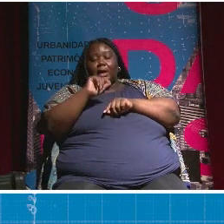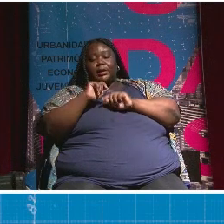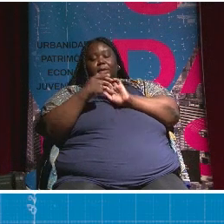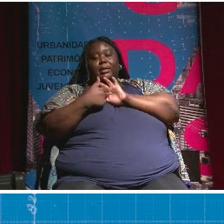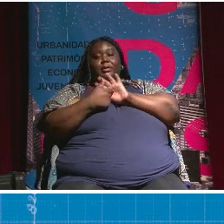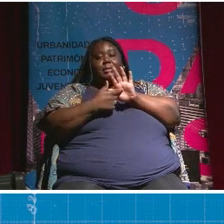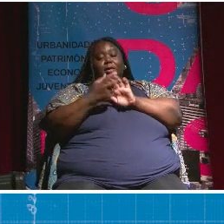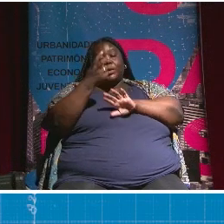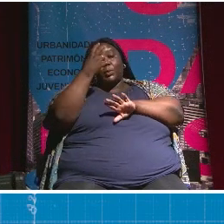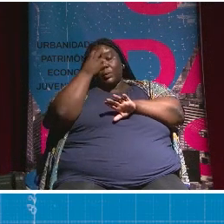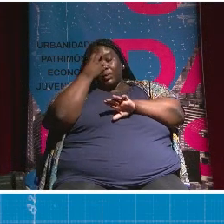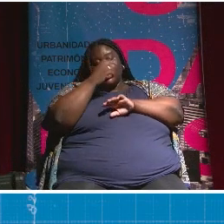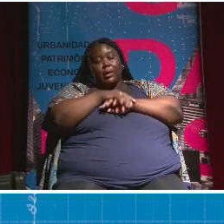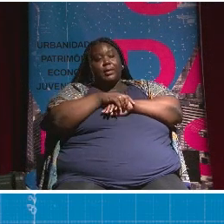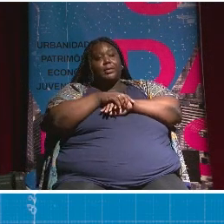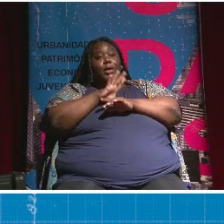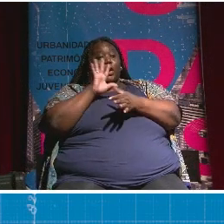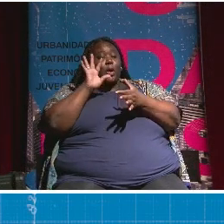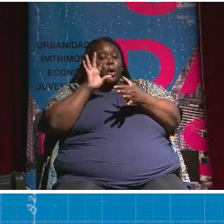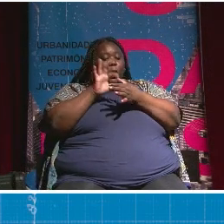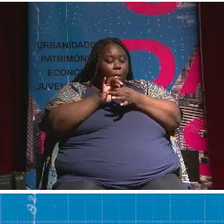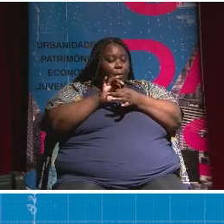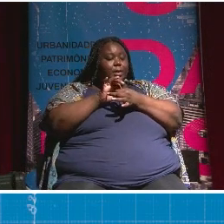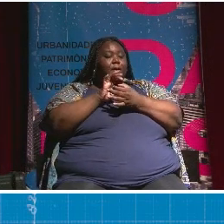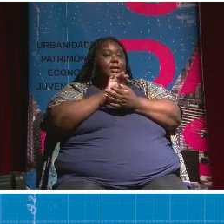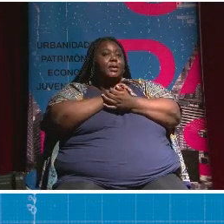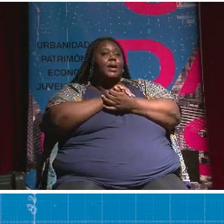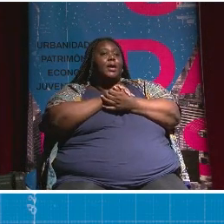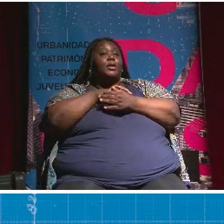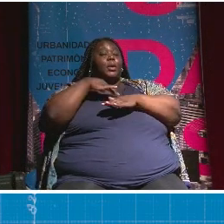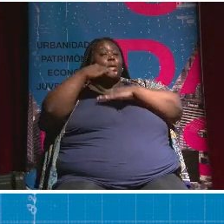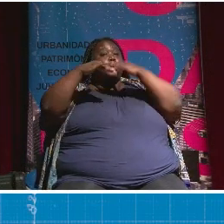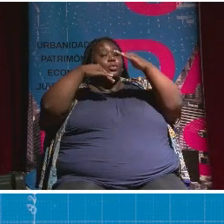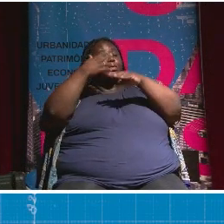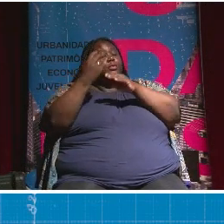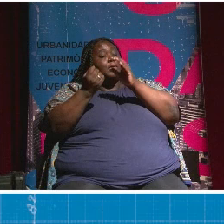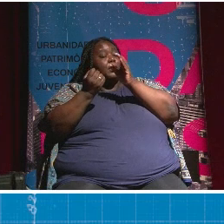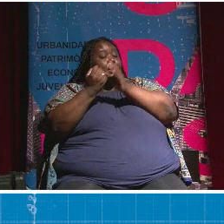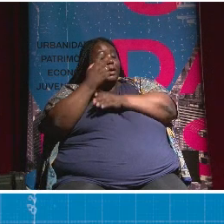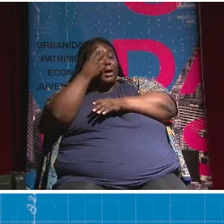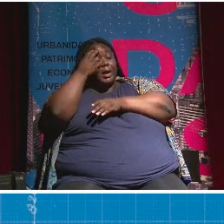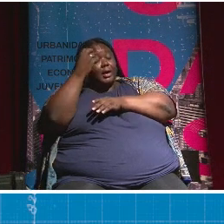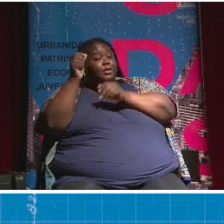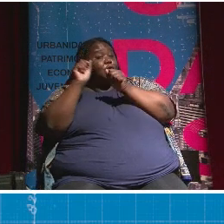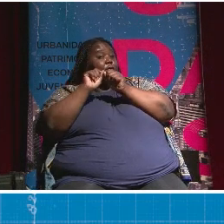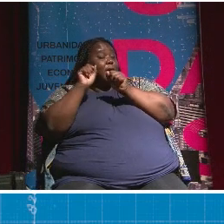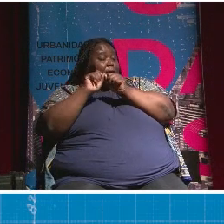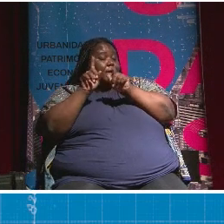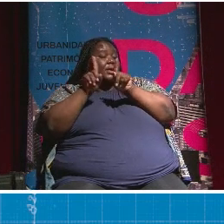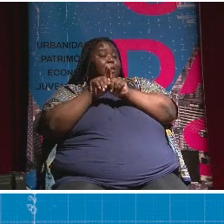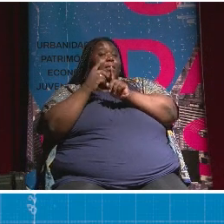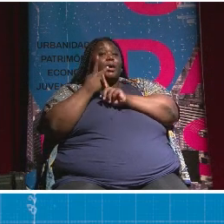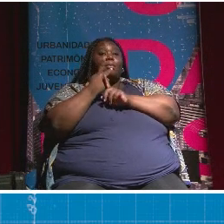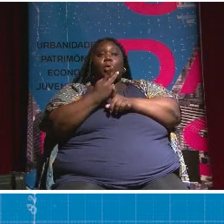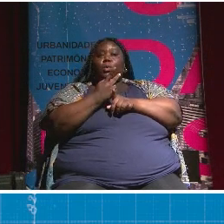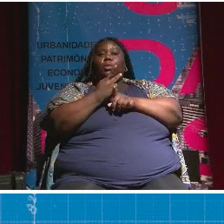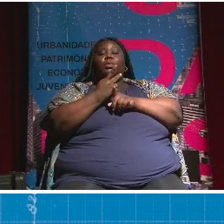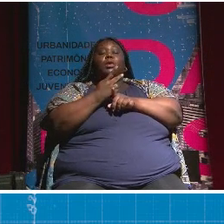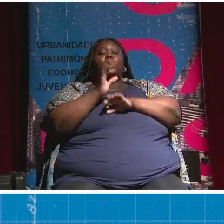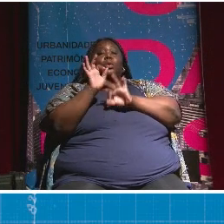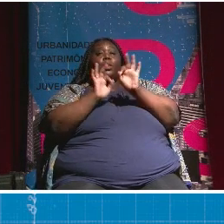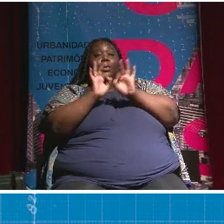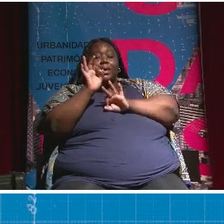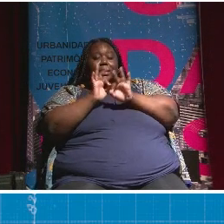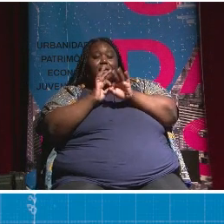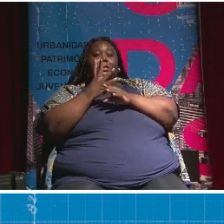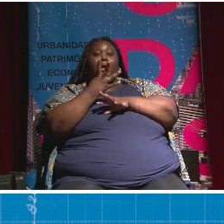expressões culturais, conectadas com esse desenvolvimento pela criatividade e buscando sistematizar muito